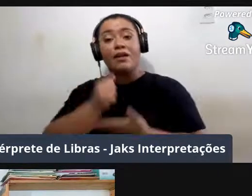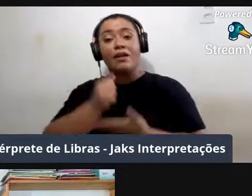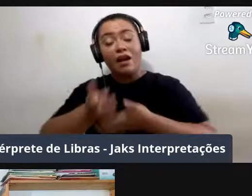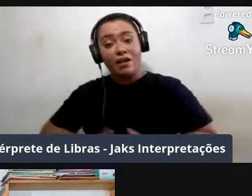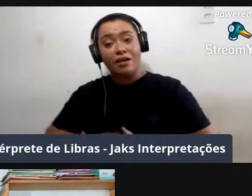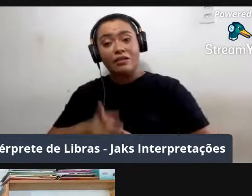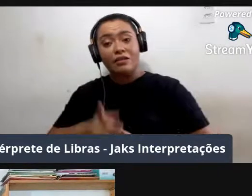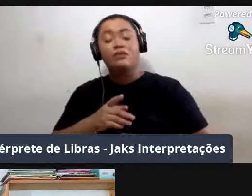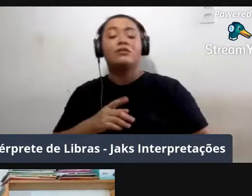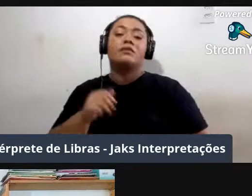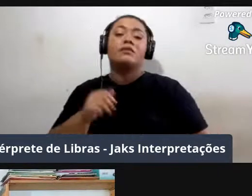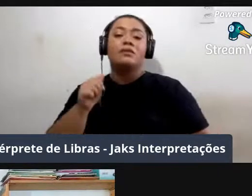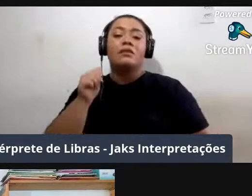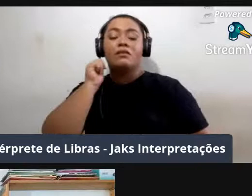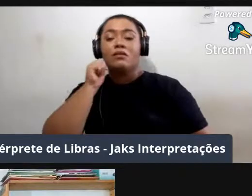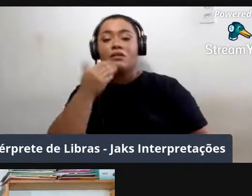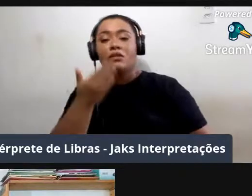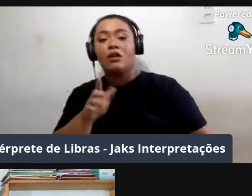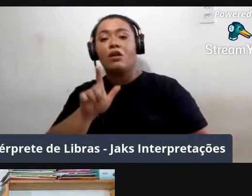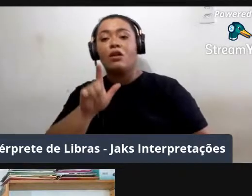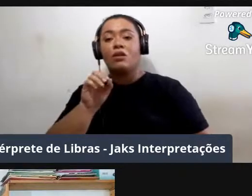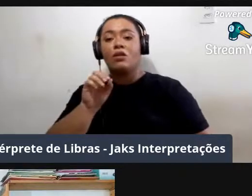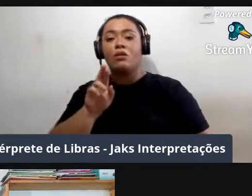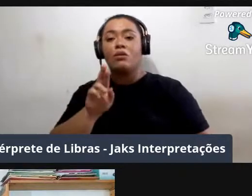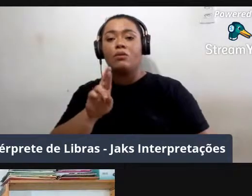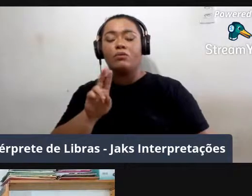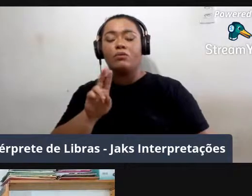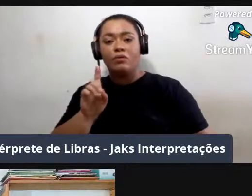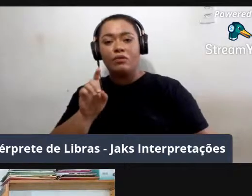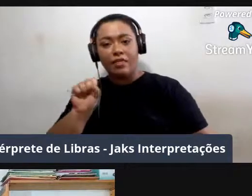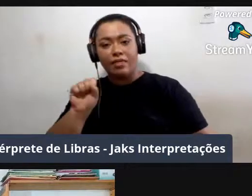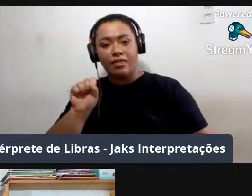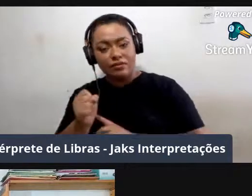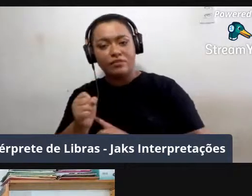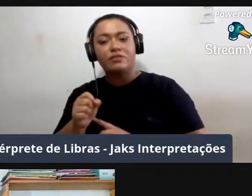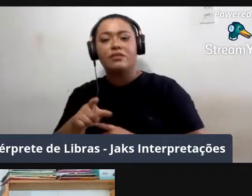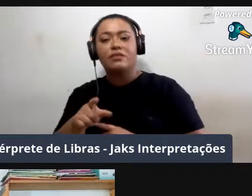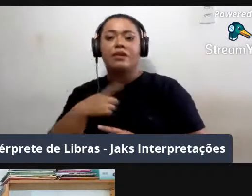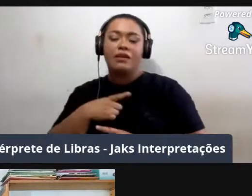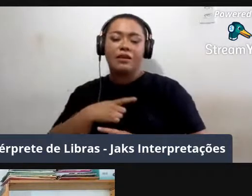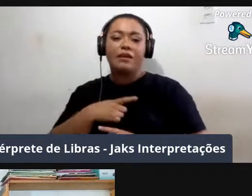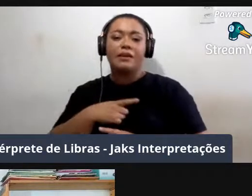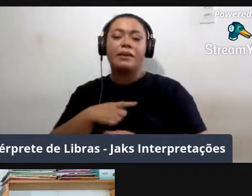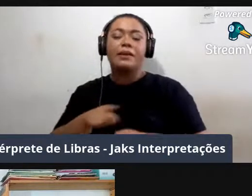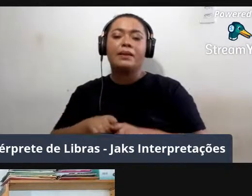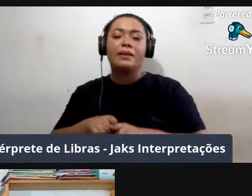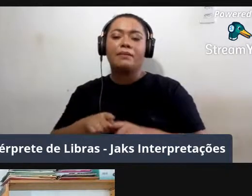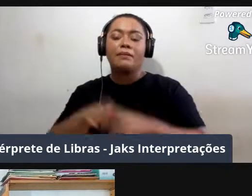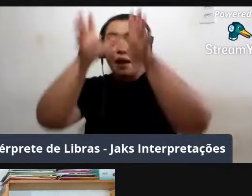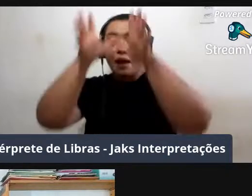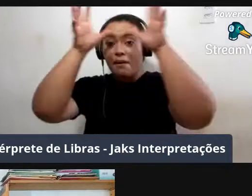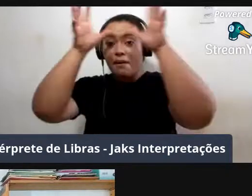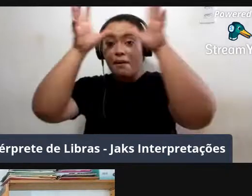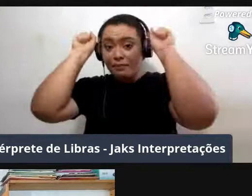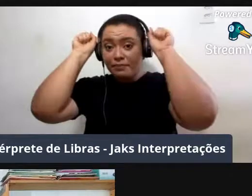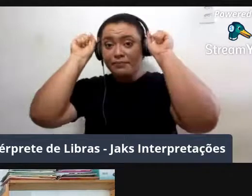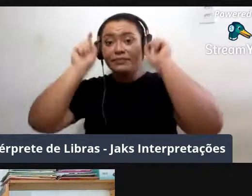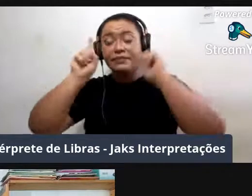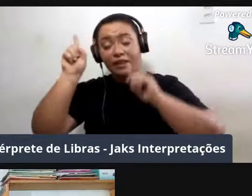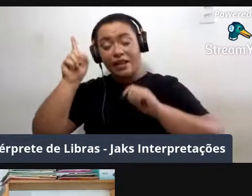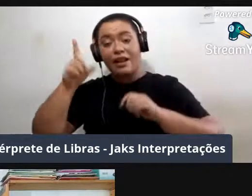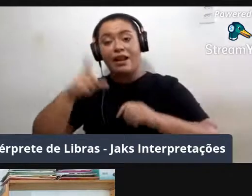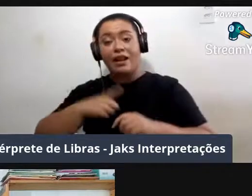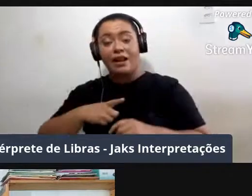Parteiras Tradicionais do Algodão Roxo, no Amazonas. E como Dona Lourdes não